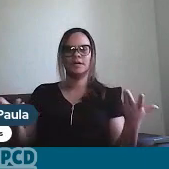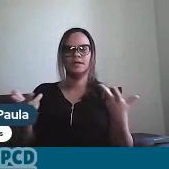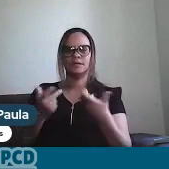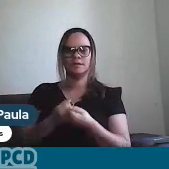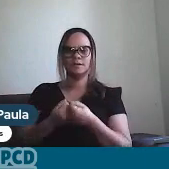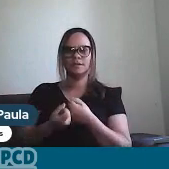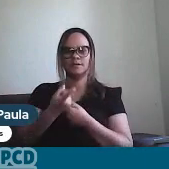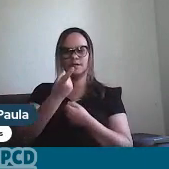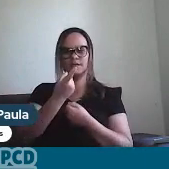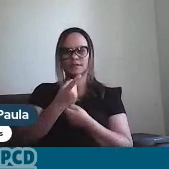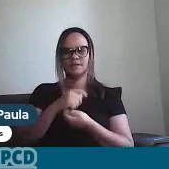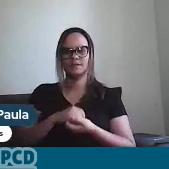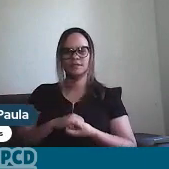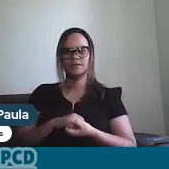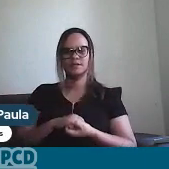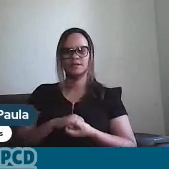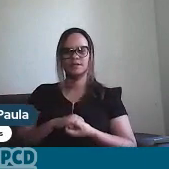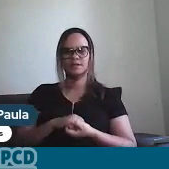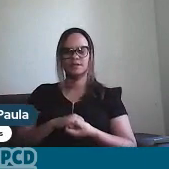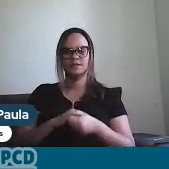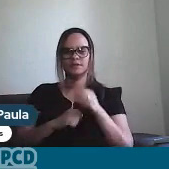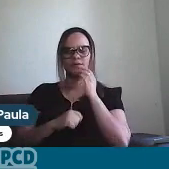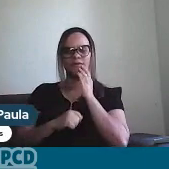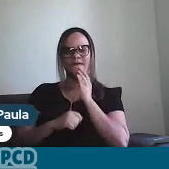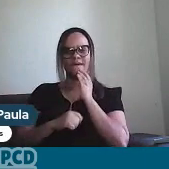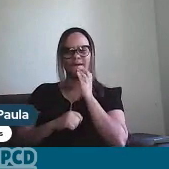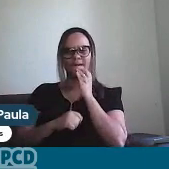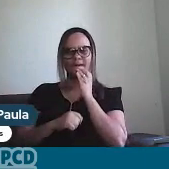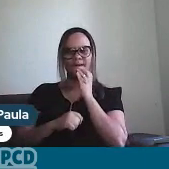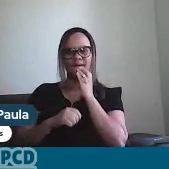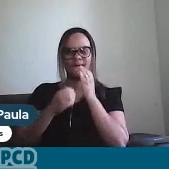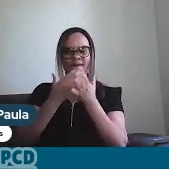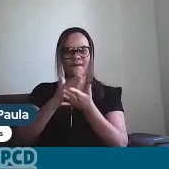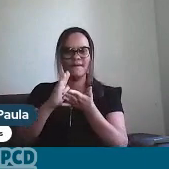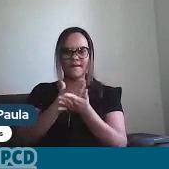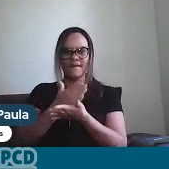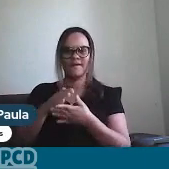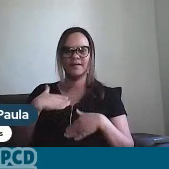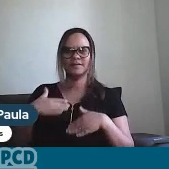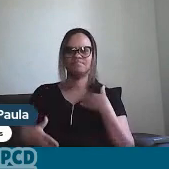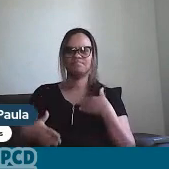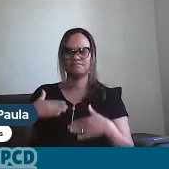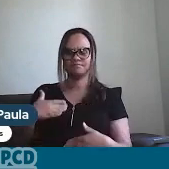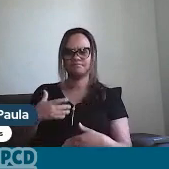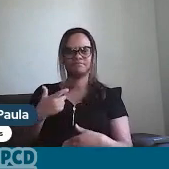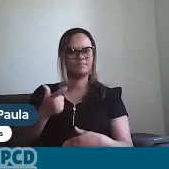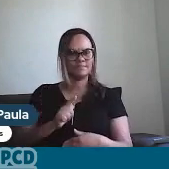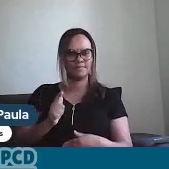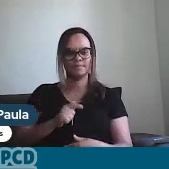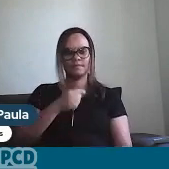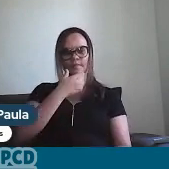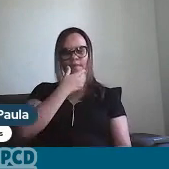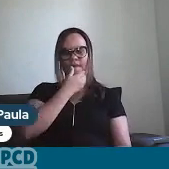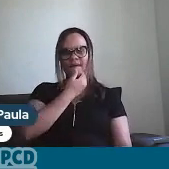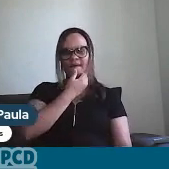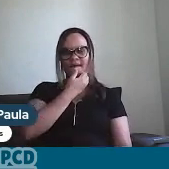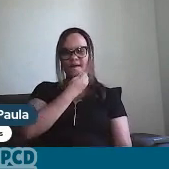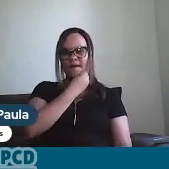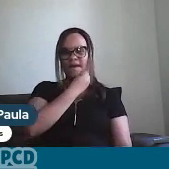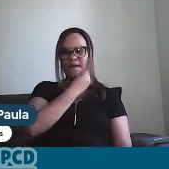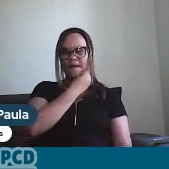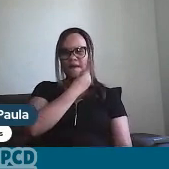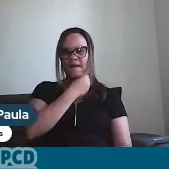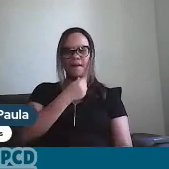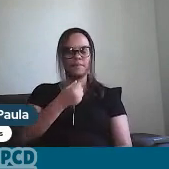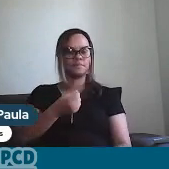raro, né, nos dias de hoje, que mesmo sem ser pessoa com deficiência, algumas alterações de funcionalidade todo mundo tem, né? Mas aí, com uma